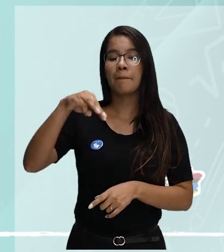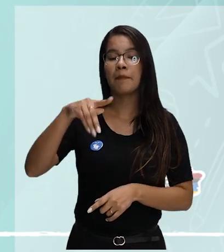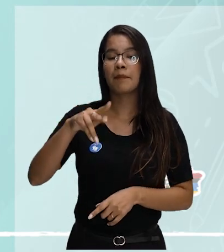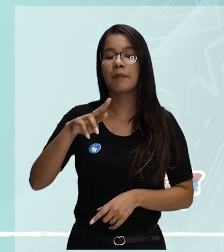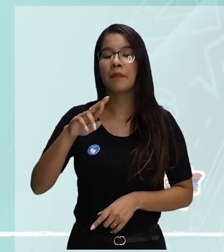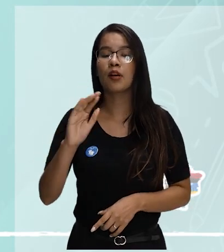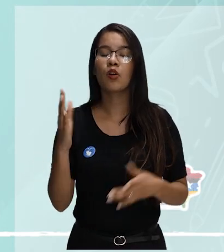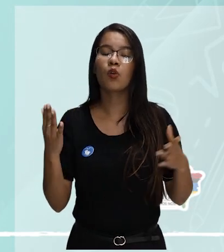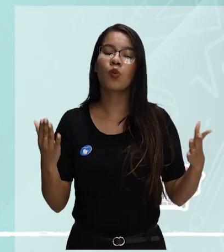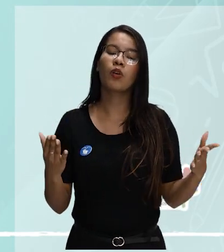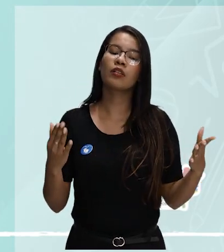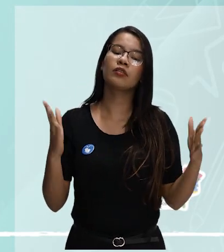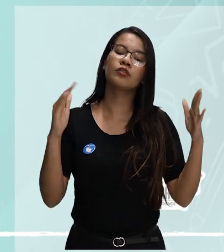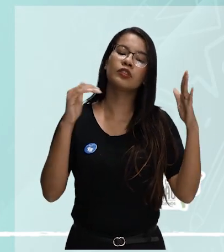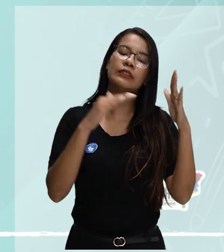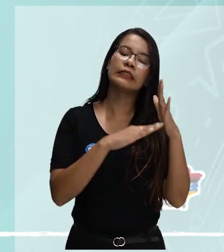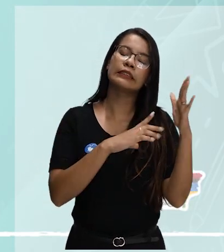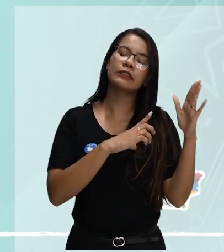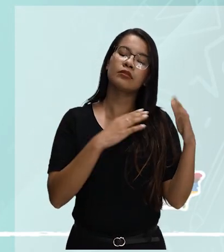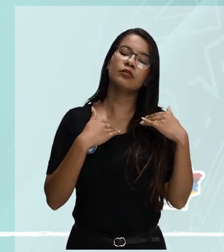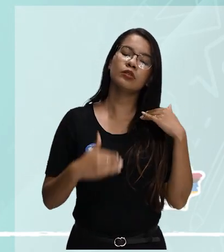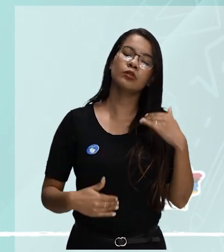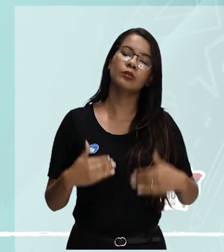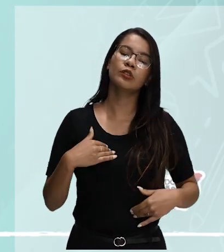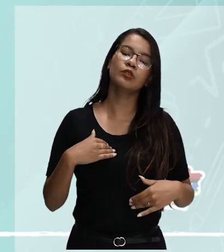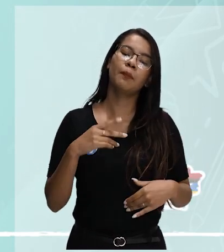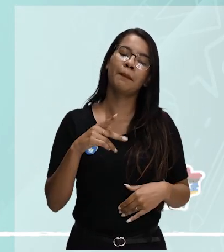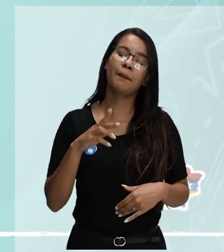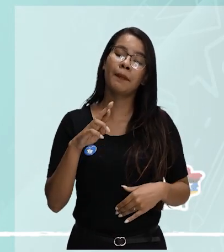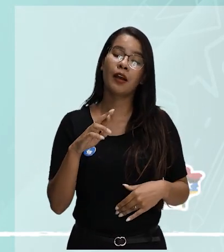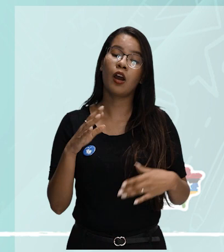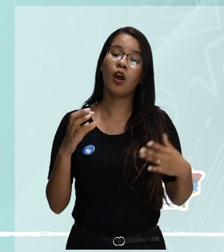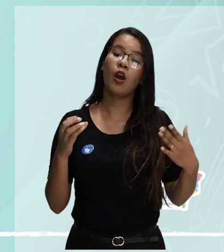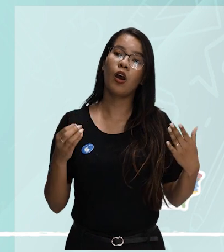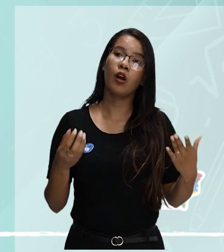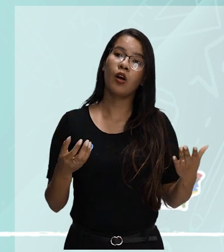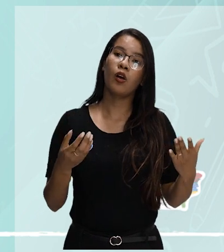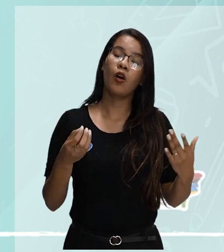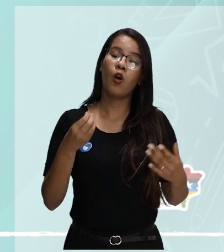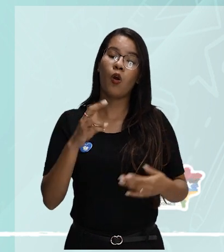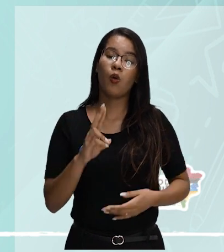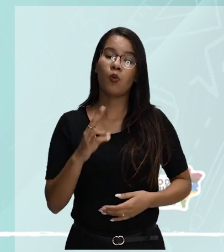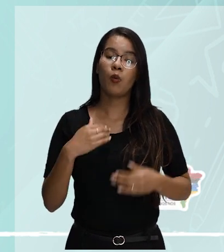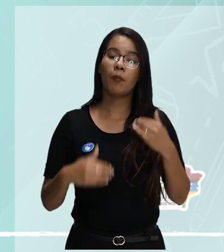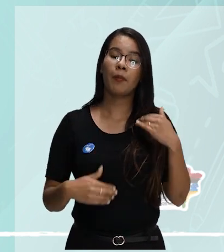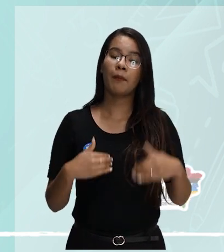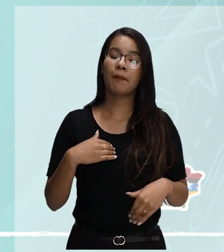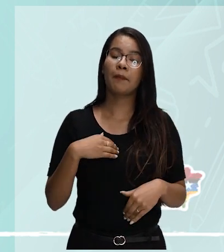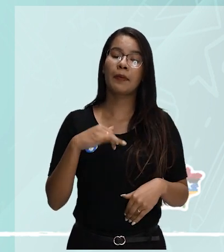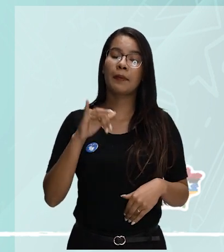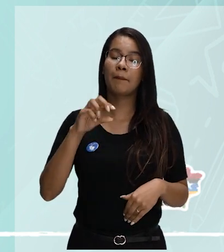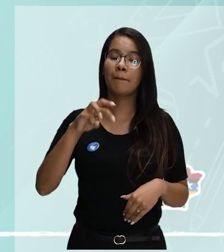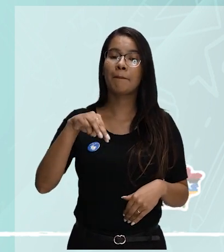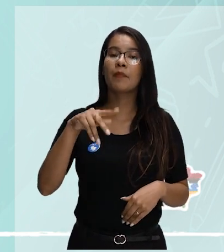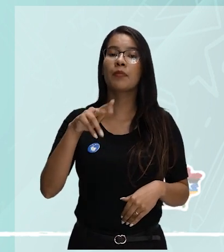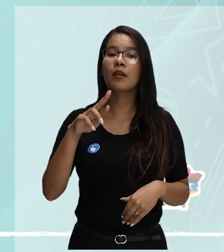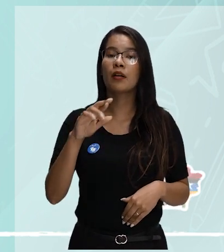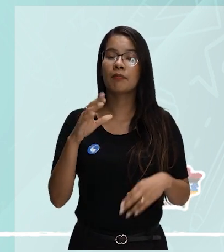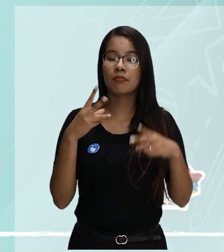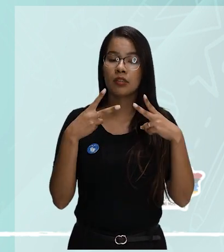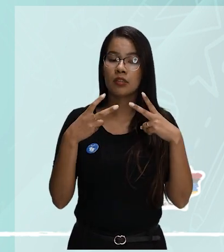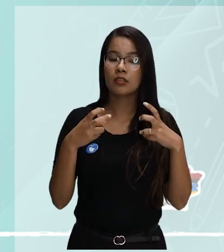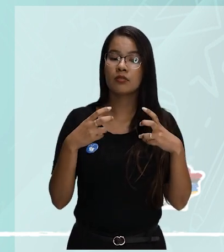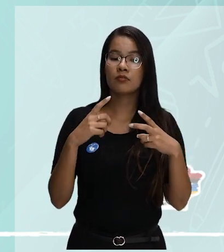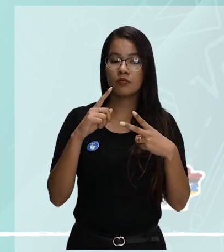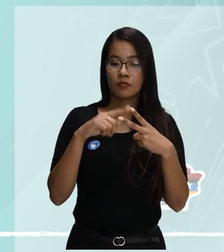uma função tem um comportamento de função par, quando a função tem comportamento de função ímpar. Olha só,